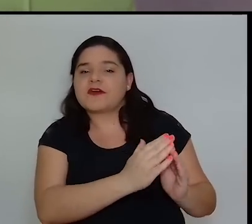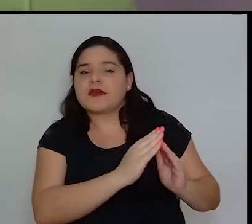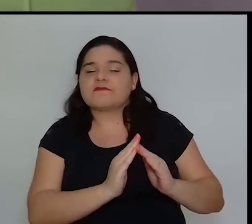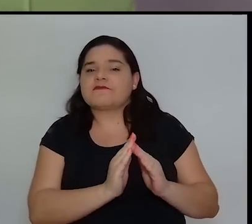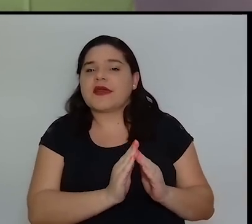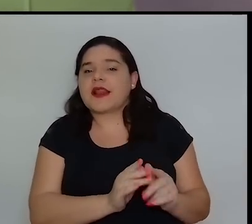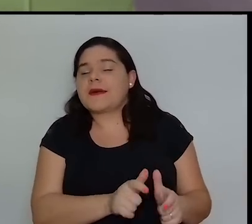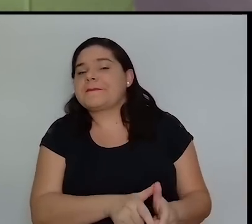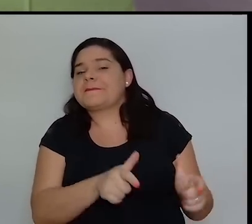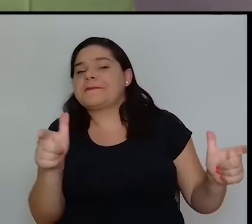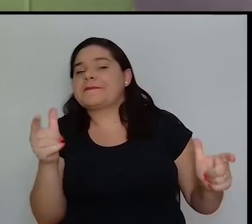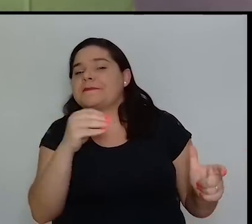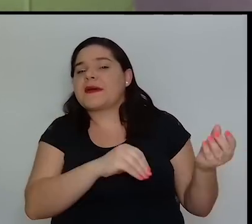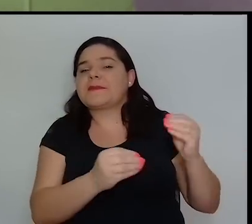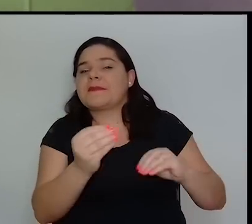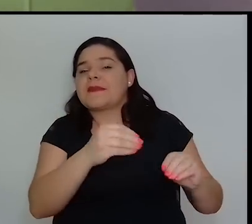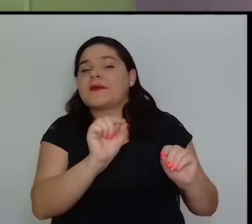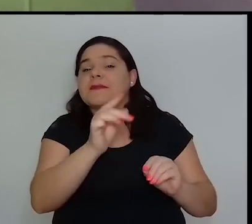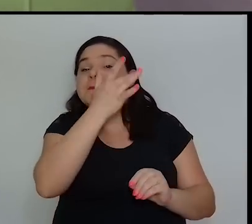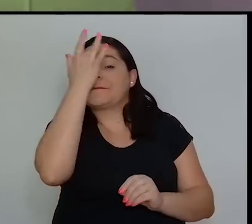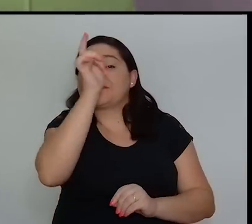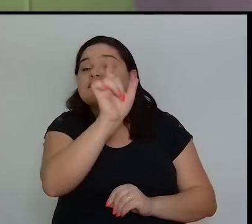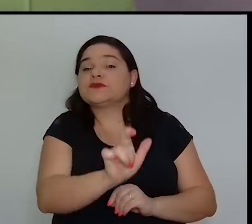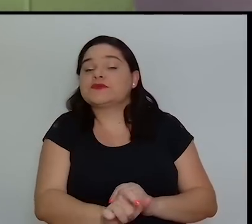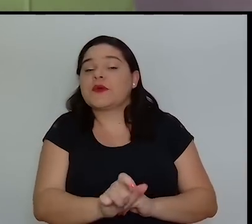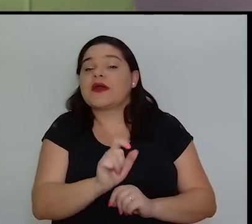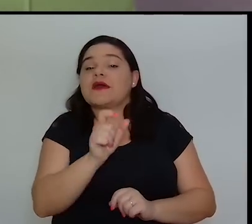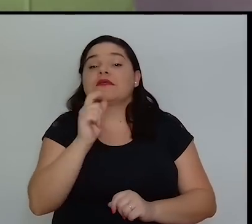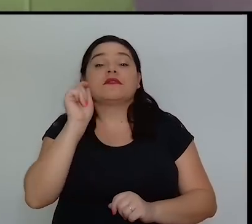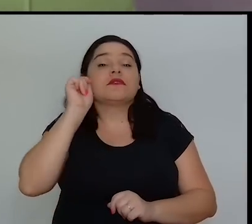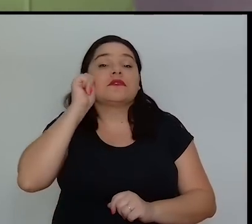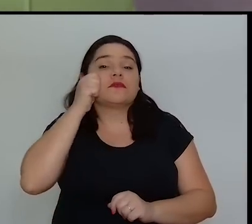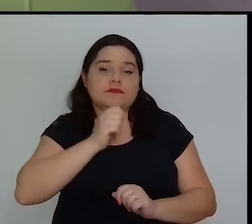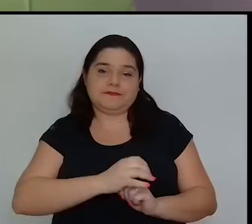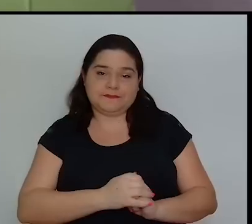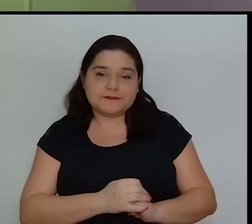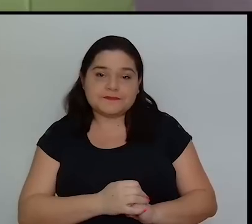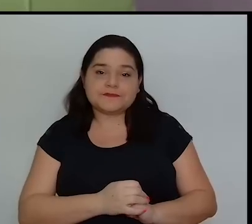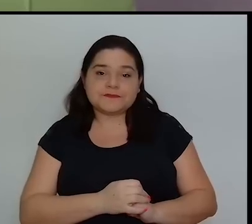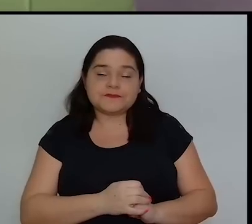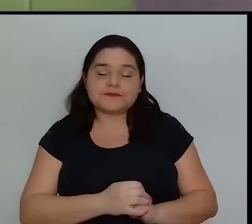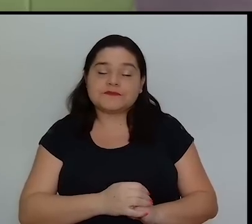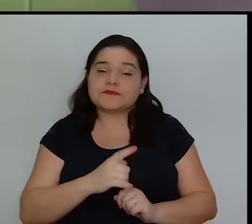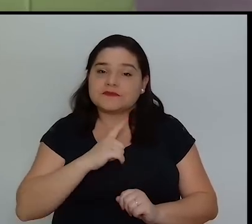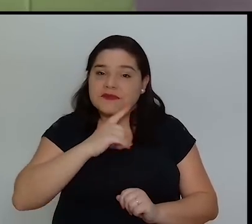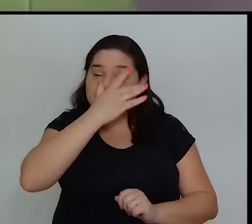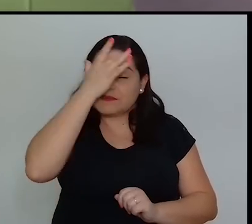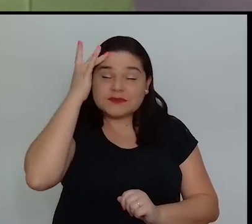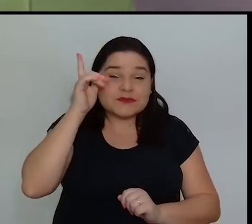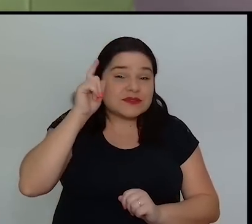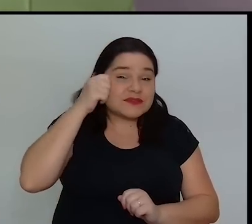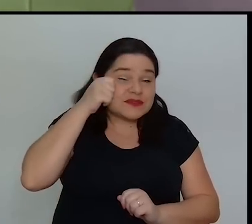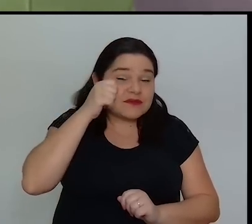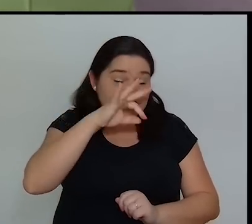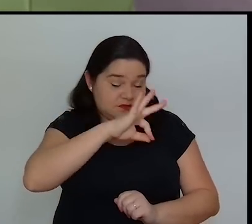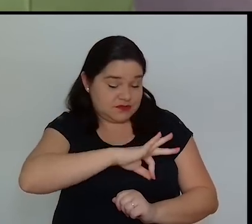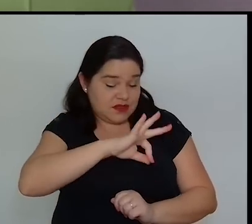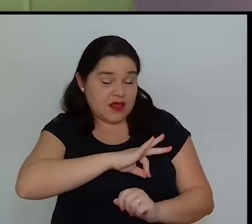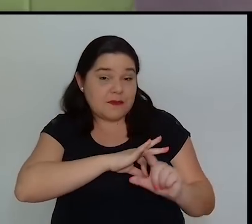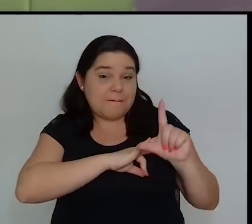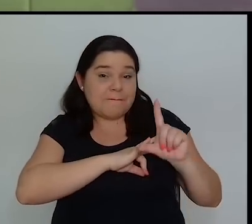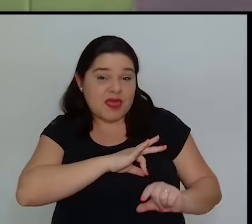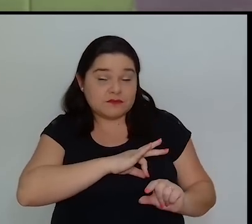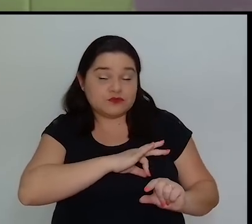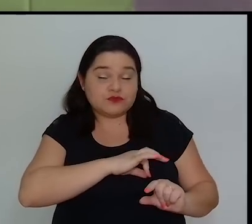majoritariamente por negros e nós temos os negros ganhando menos do que os brancos no